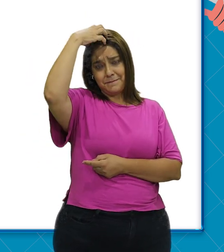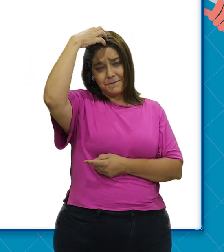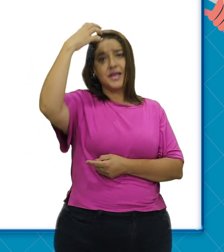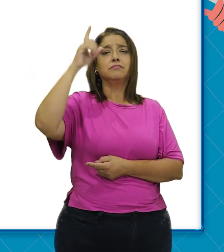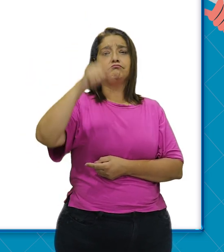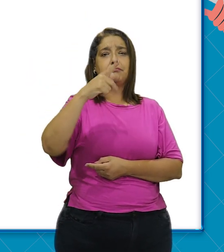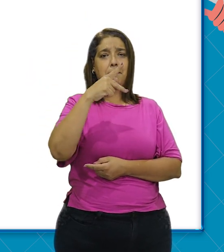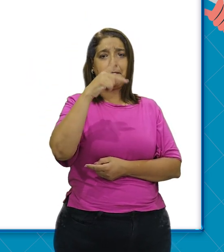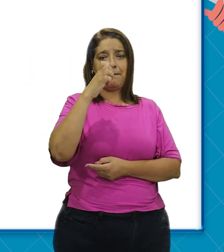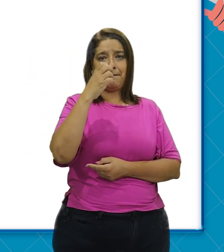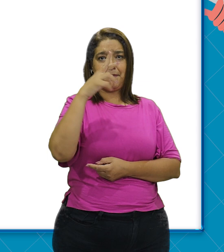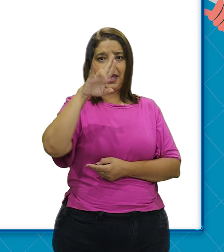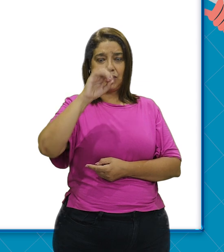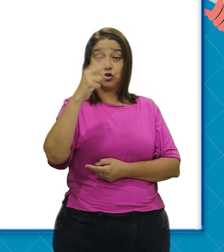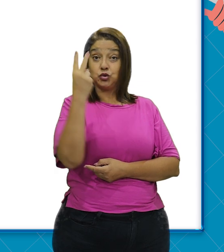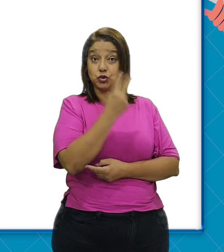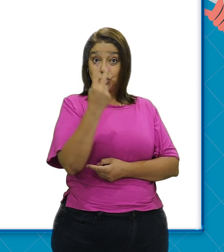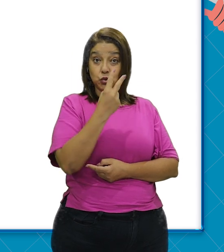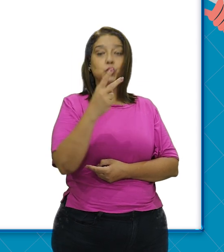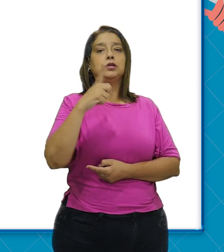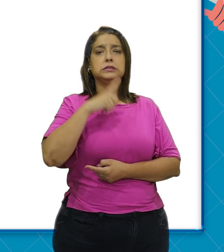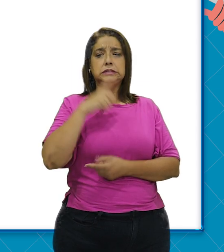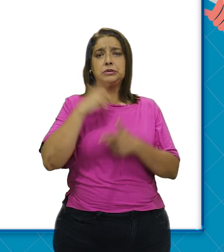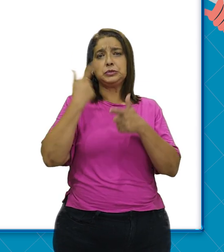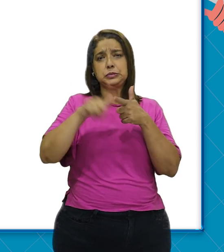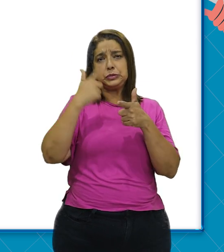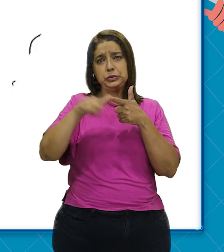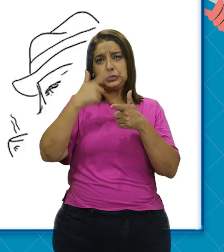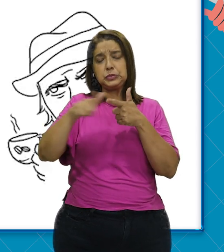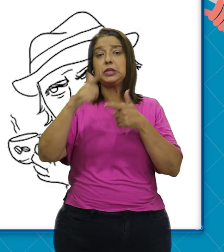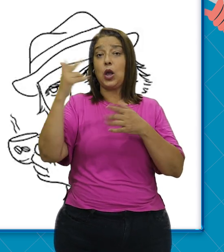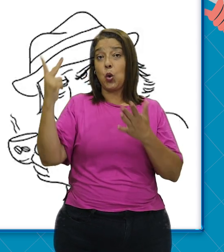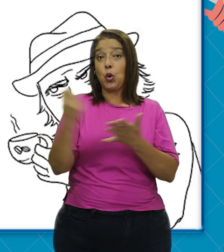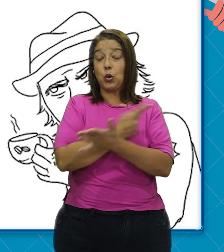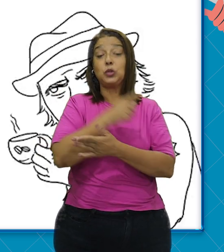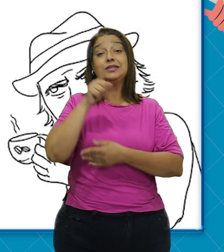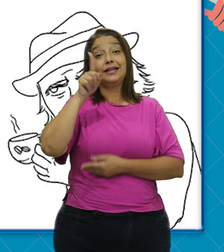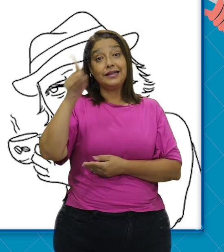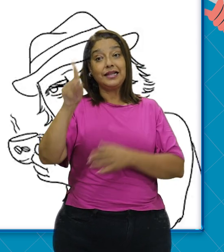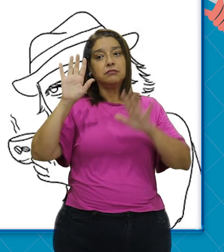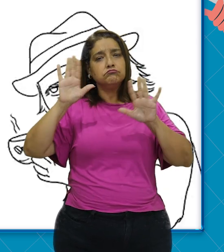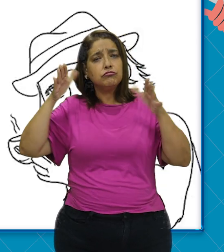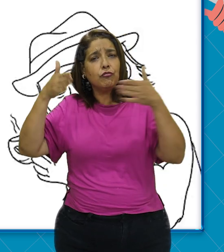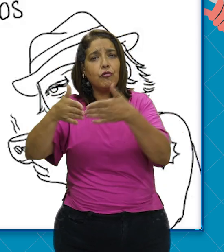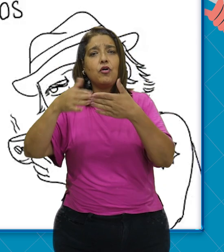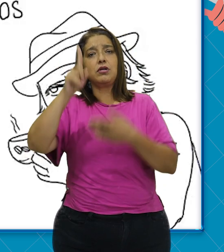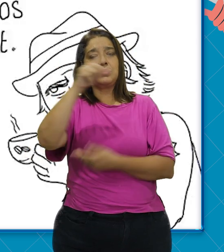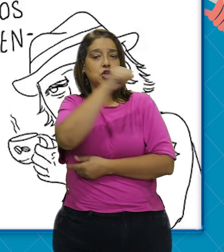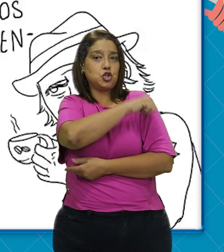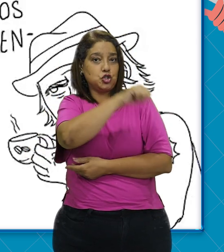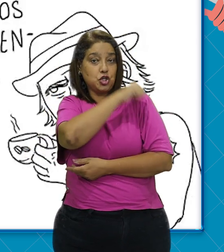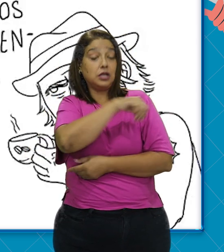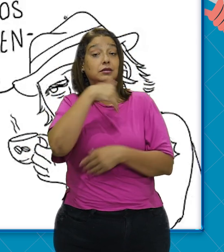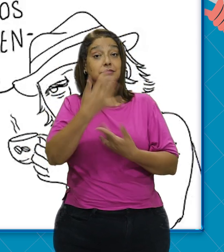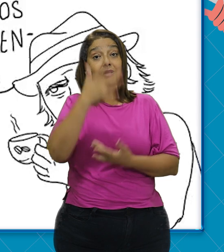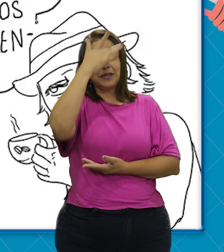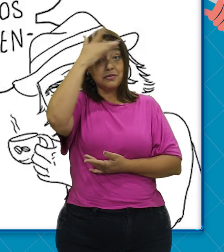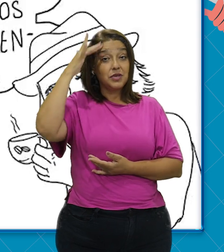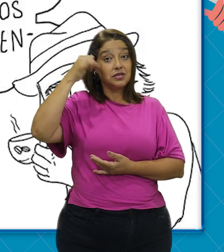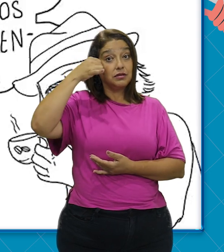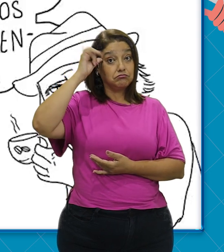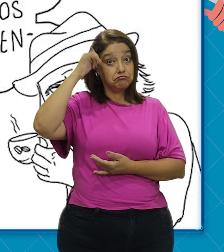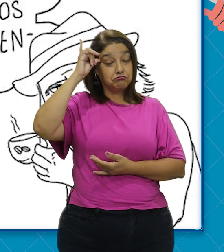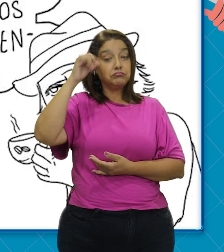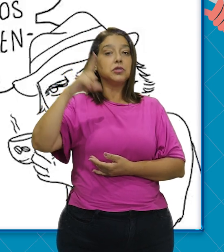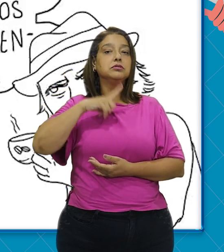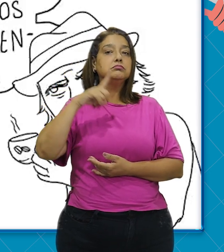crises institucionais. O poder era muito centralizado na capital, o Rio de Janeiro, e assim os fazendeiros paulistas estavam insatisfeitos com a